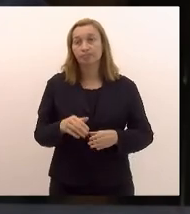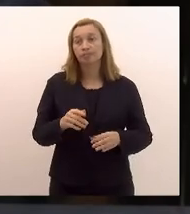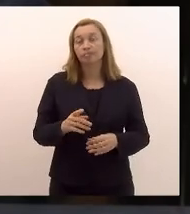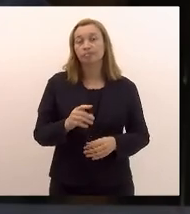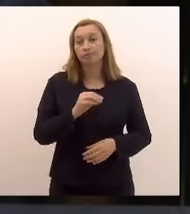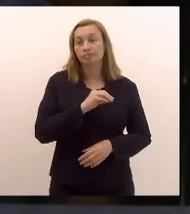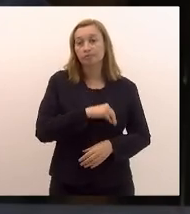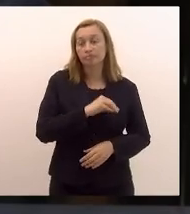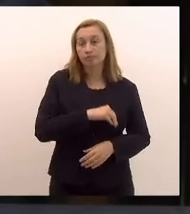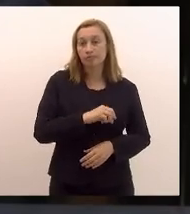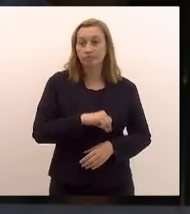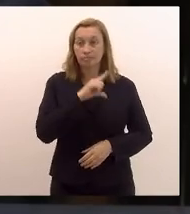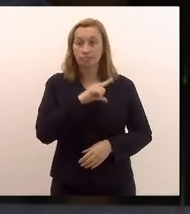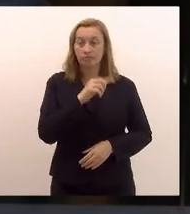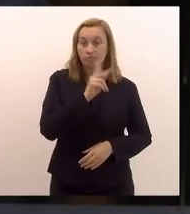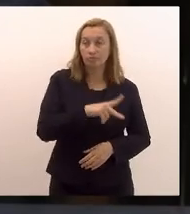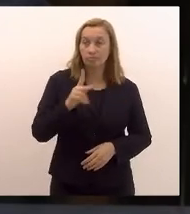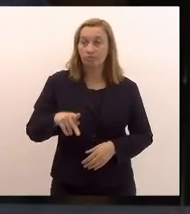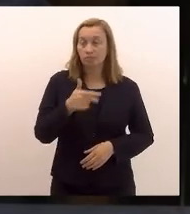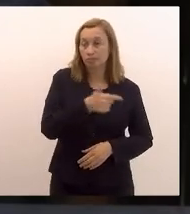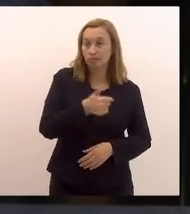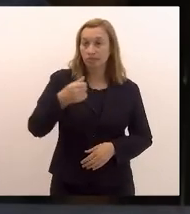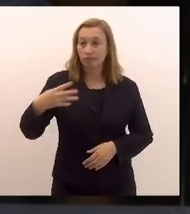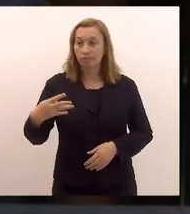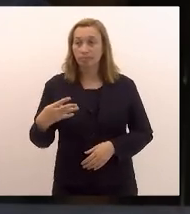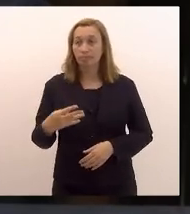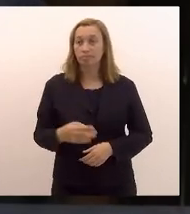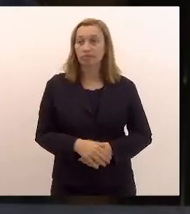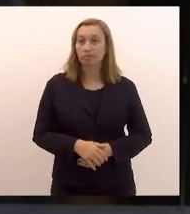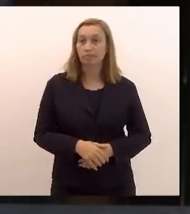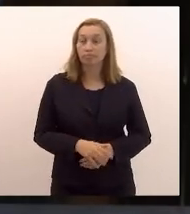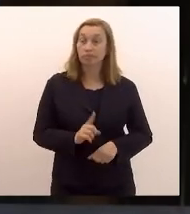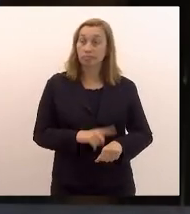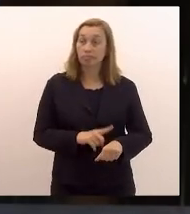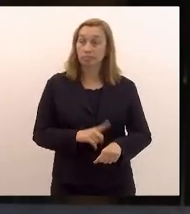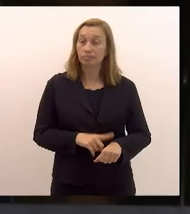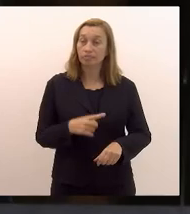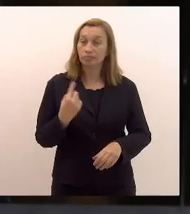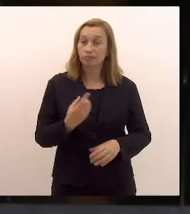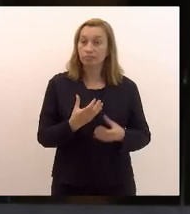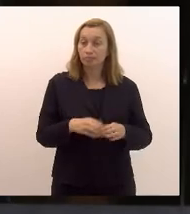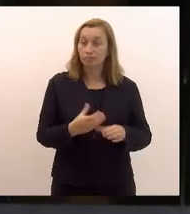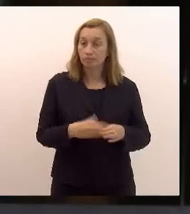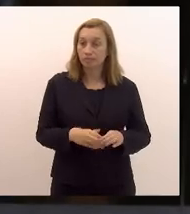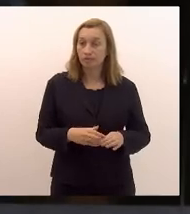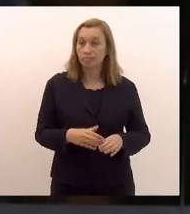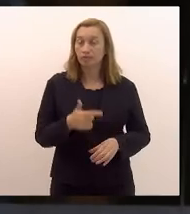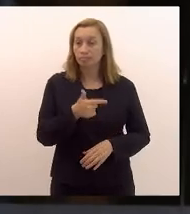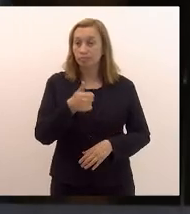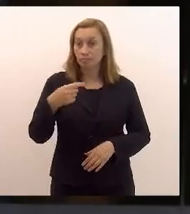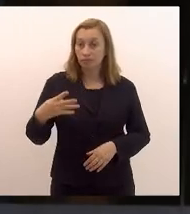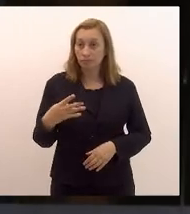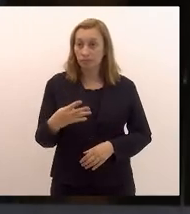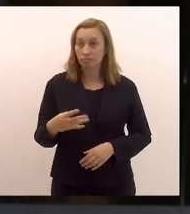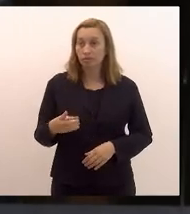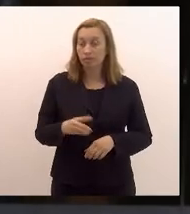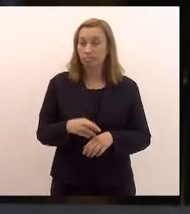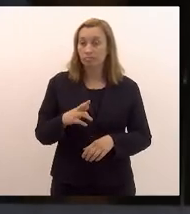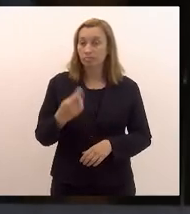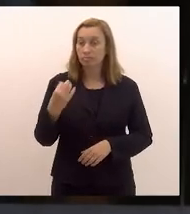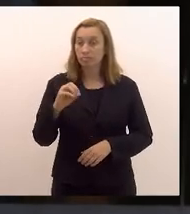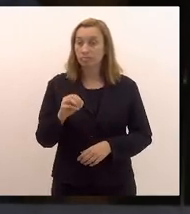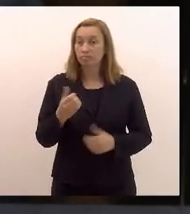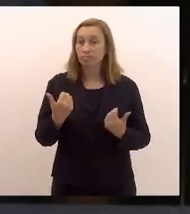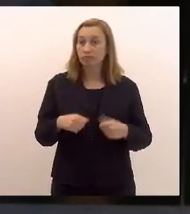professores depois 2014 nós temos que no momento do nosso concurso público de 14 Doutor Rodrigo